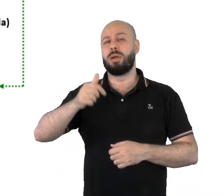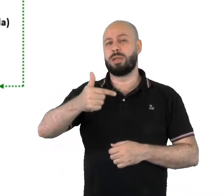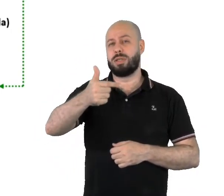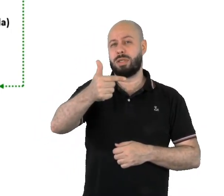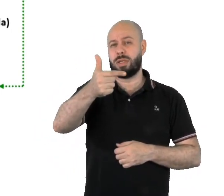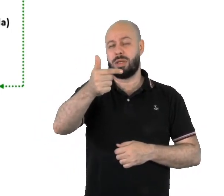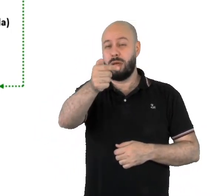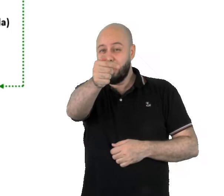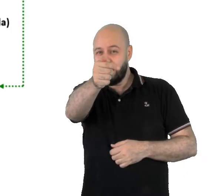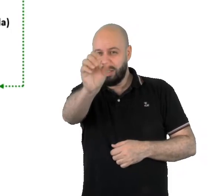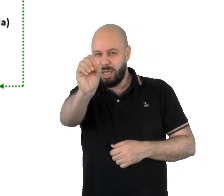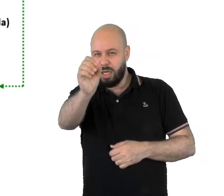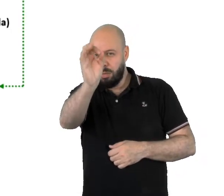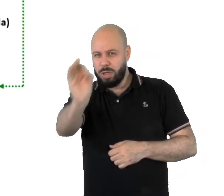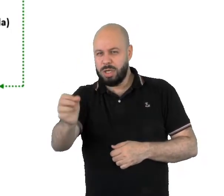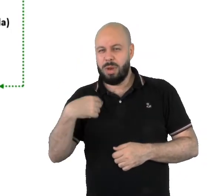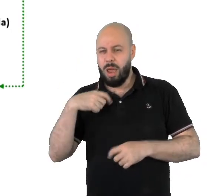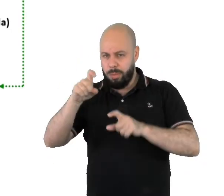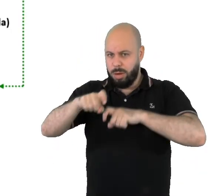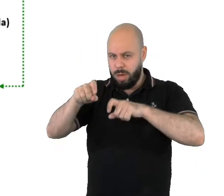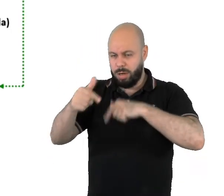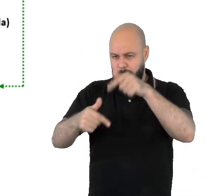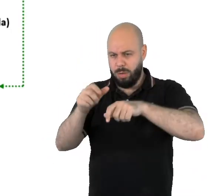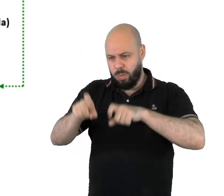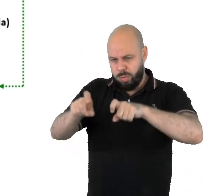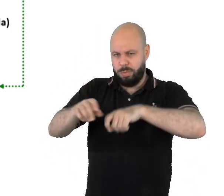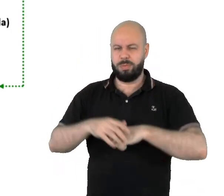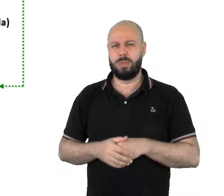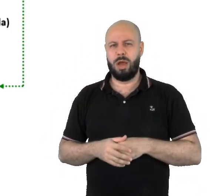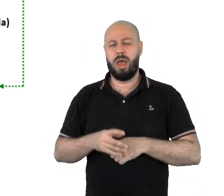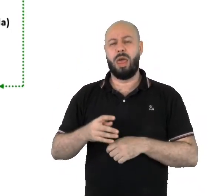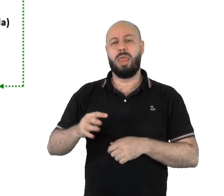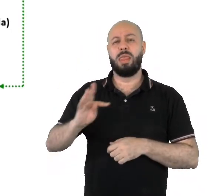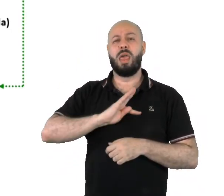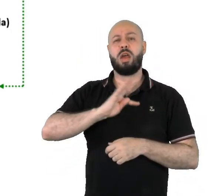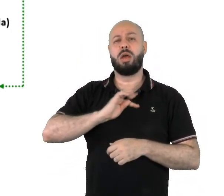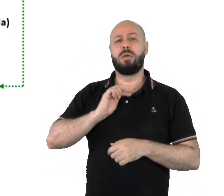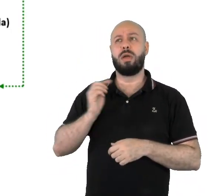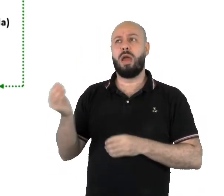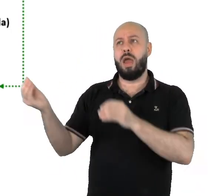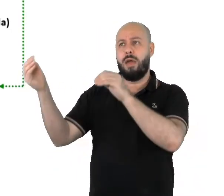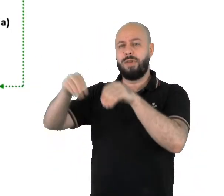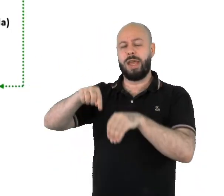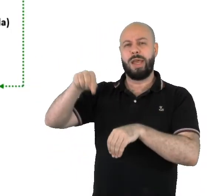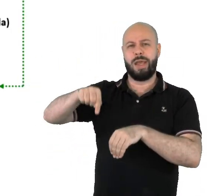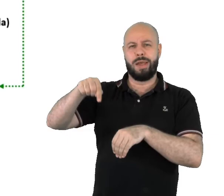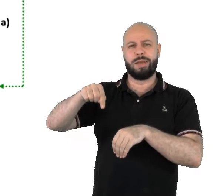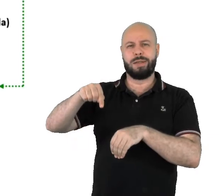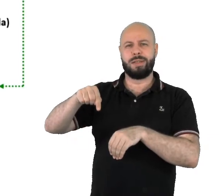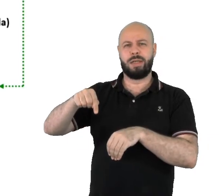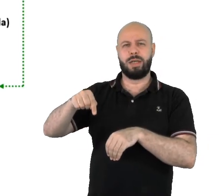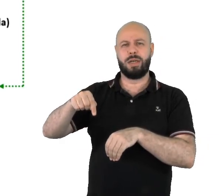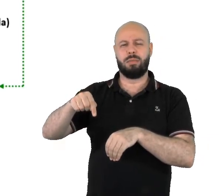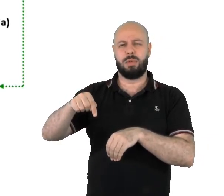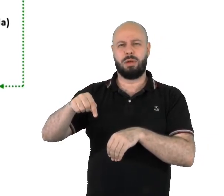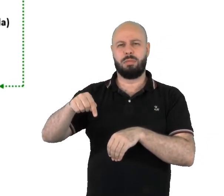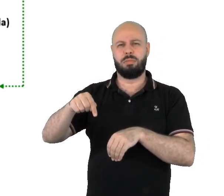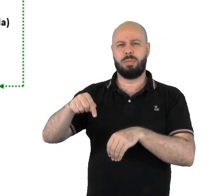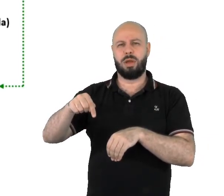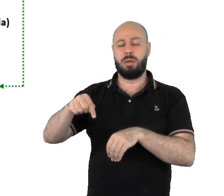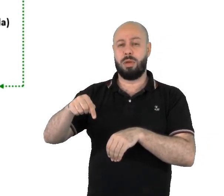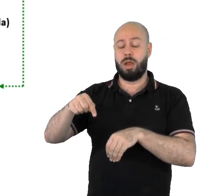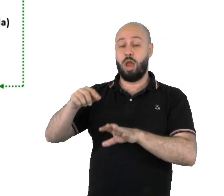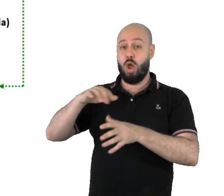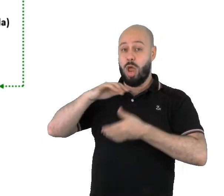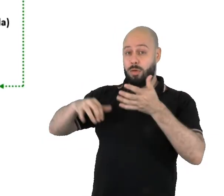70% é agrícola, tá? Então, toda tecnologia que vem para cá, oriunda da Revolução Industrial,